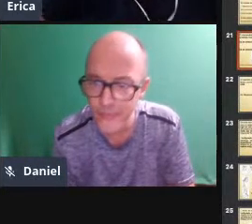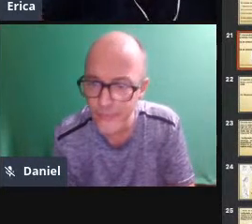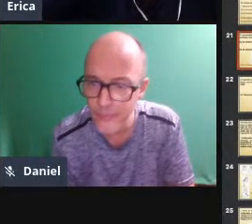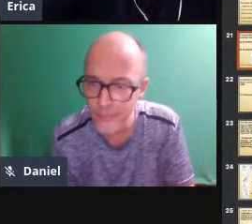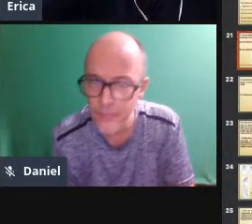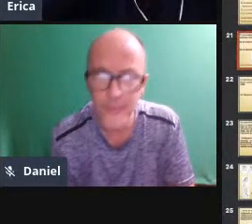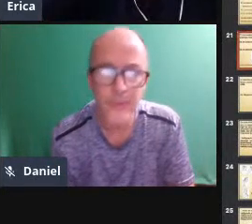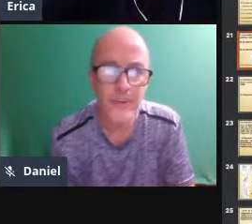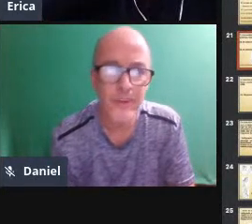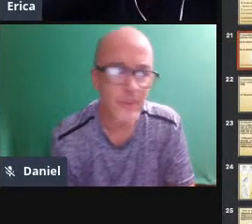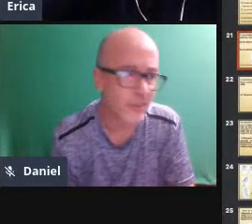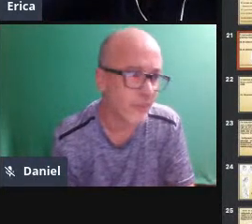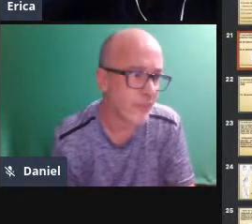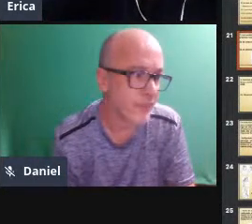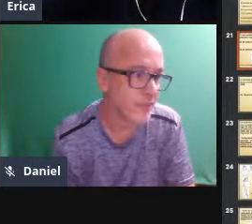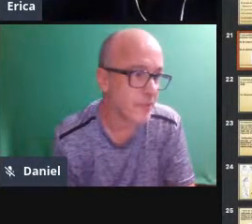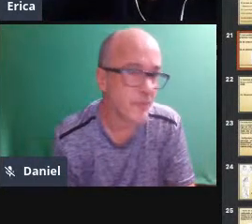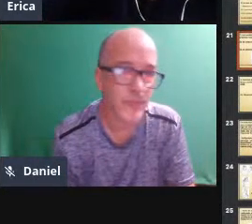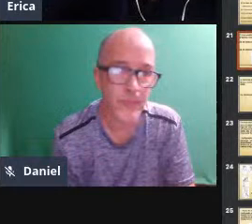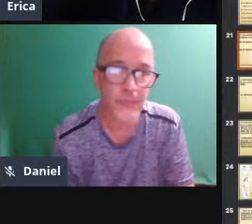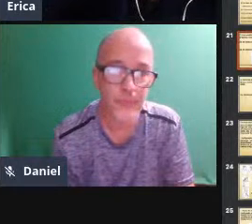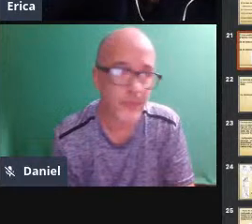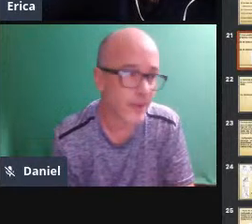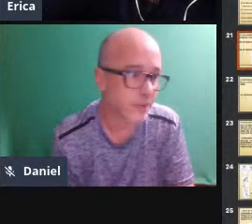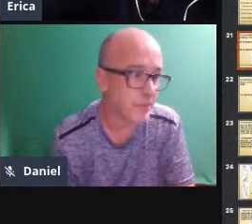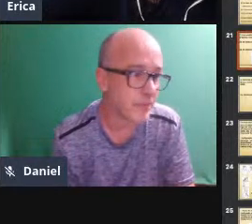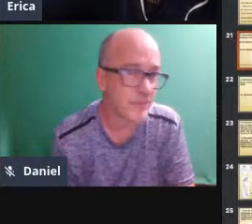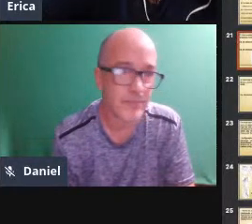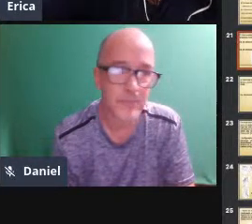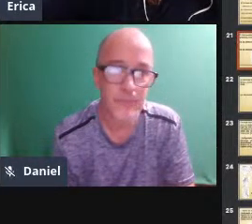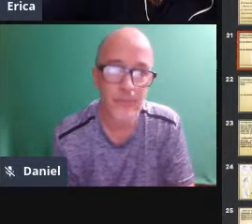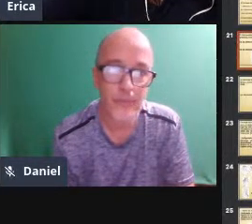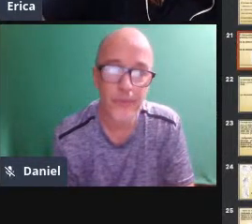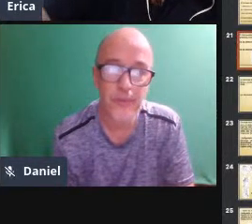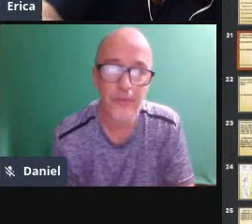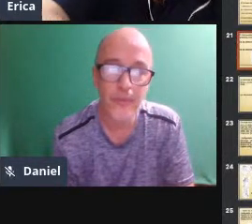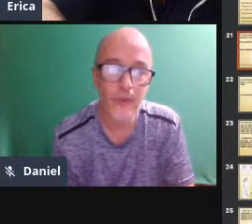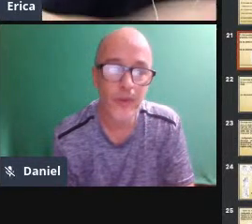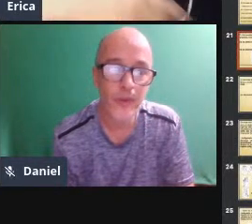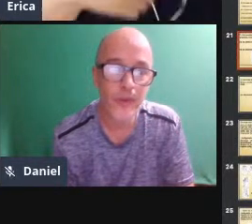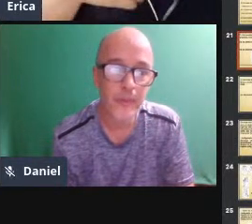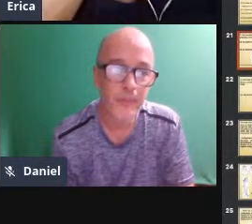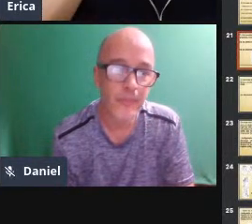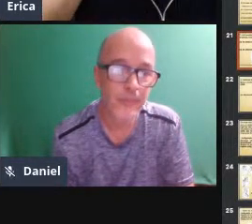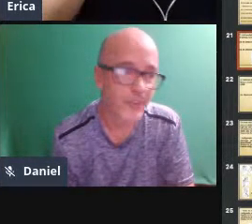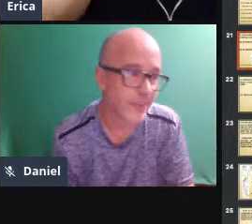Eu não sei que horas são, gente. Eu acho que já tá bem tarde, né?